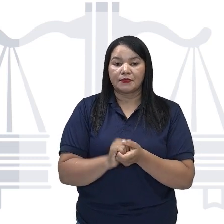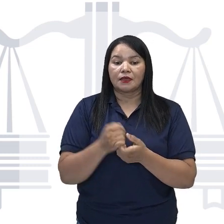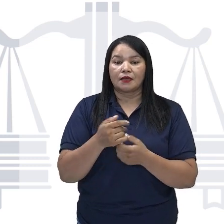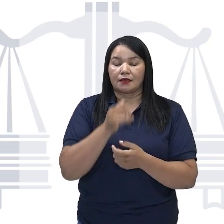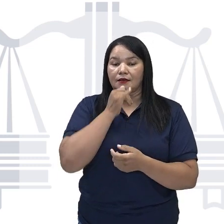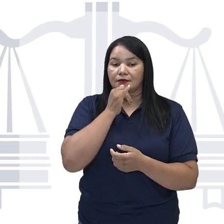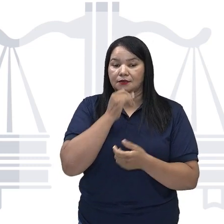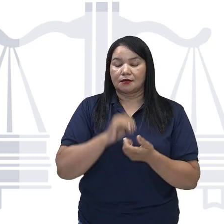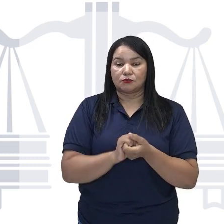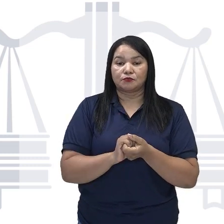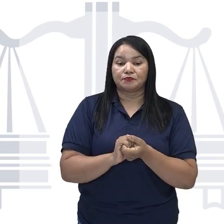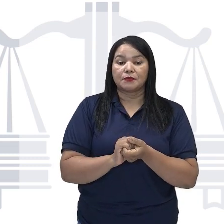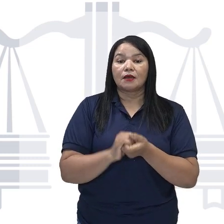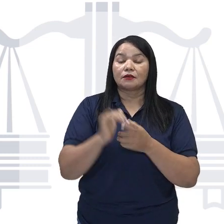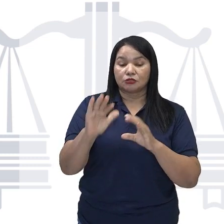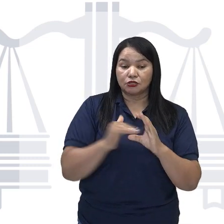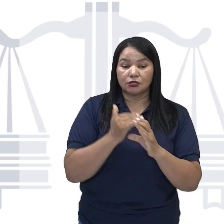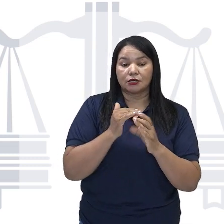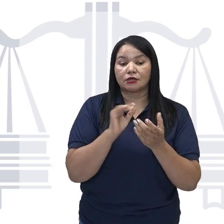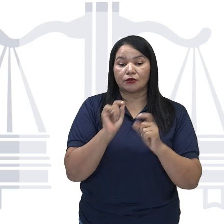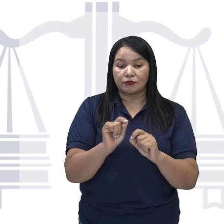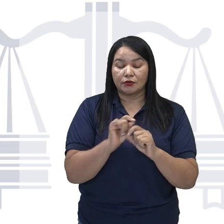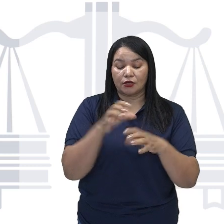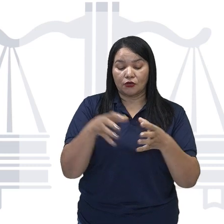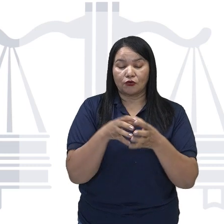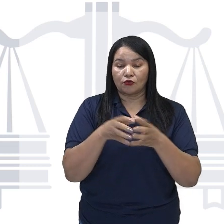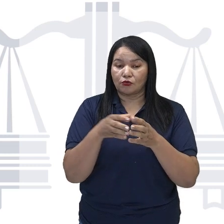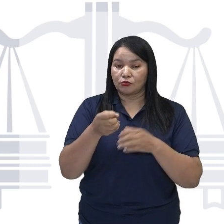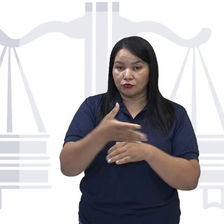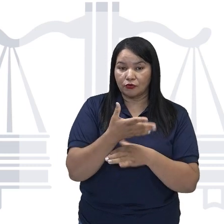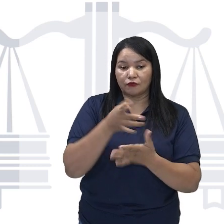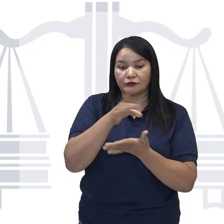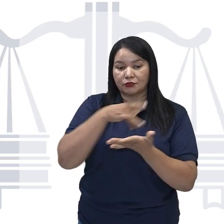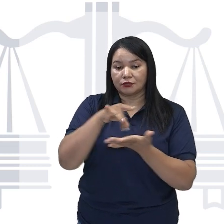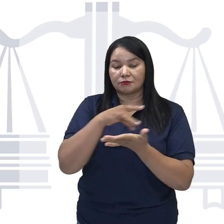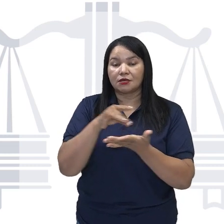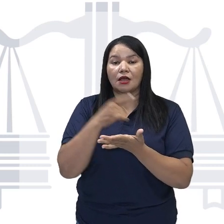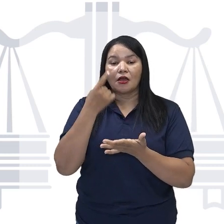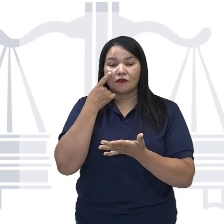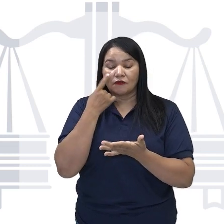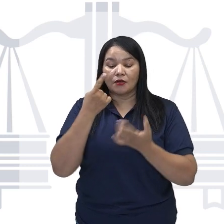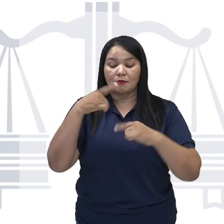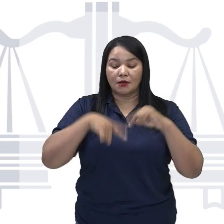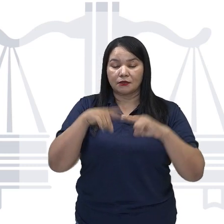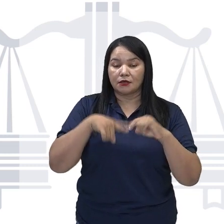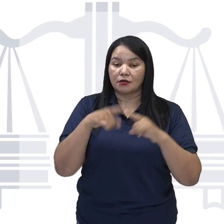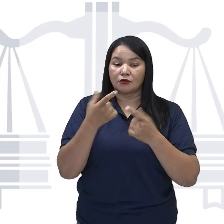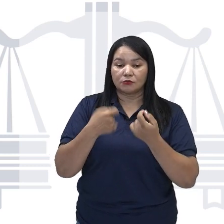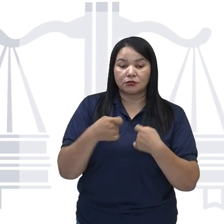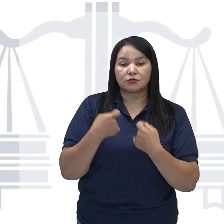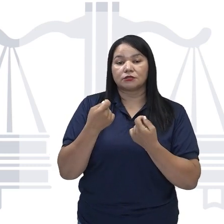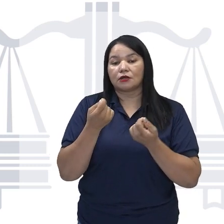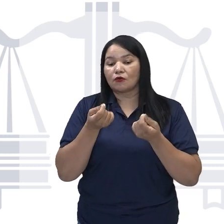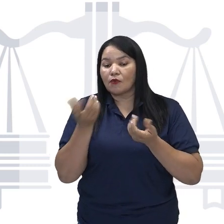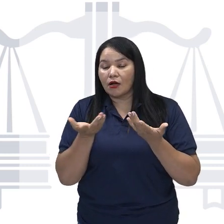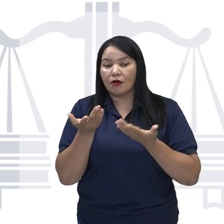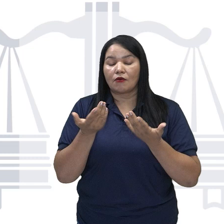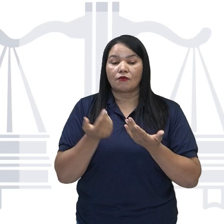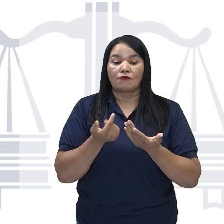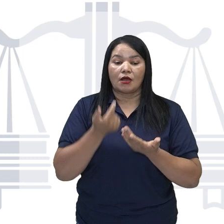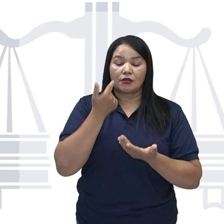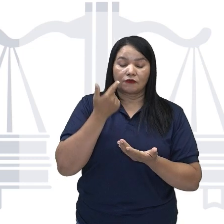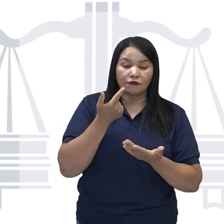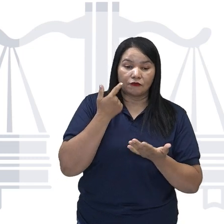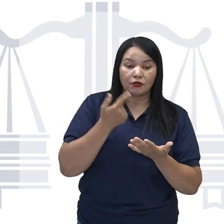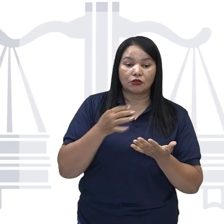para o CMEAN, né, a gente vai lá e confirma a necessidade do equipamento. Então, de novo, o CMEAN verifica junto